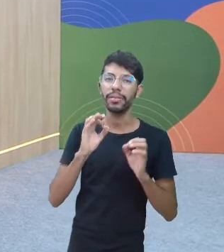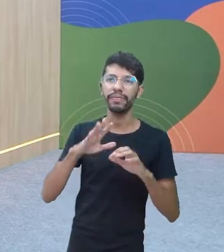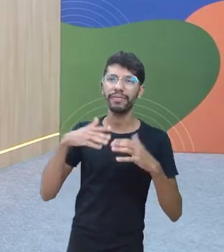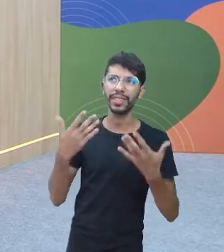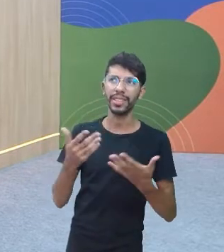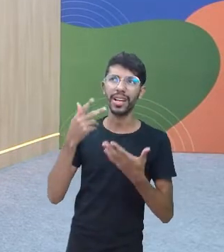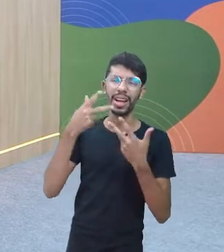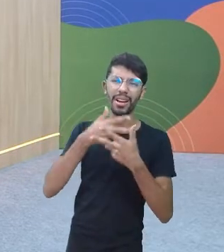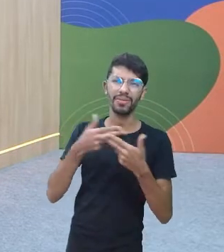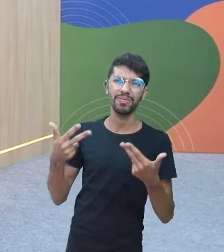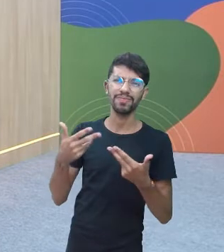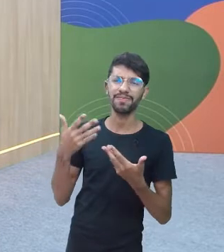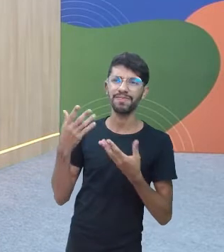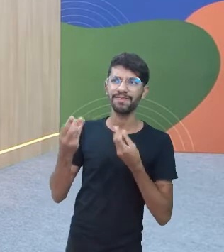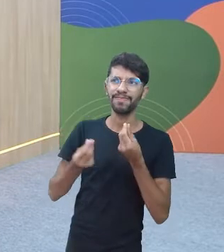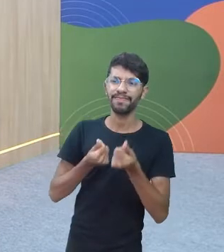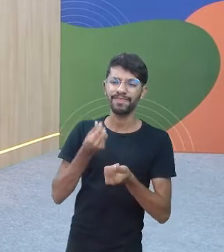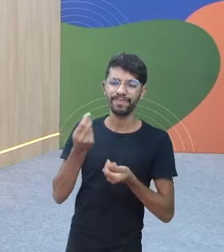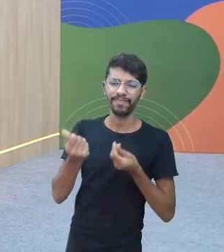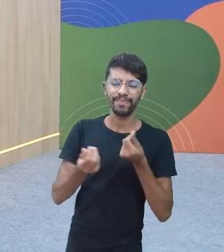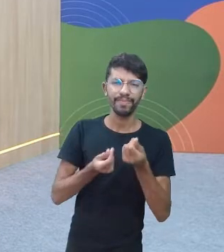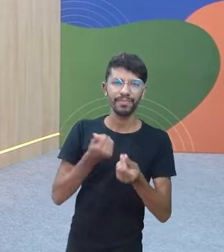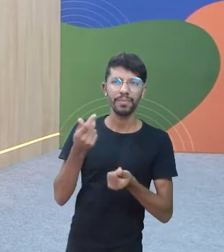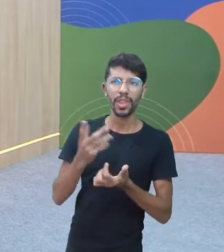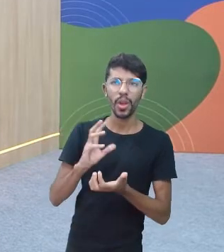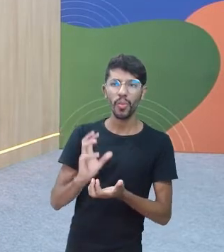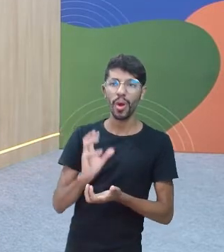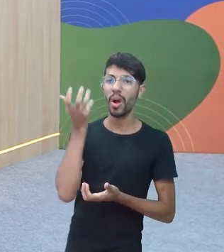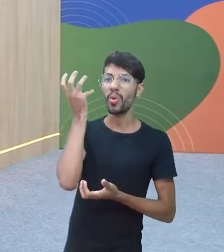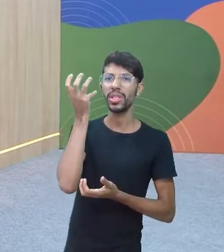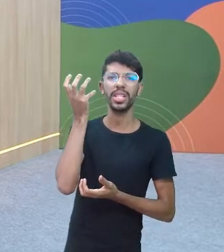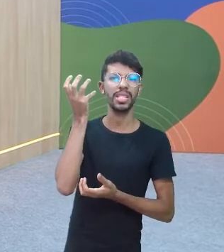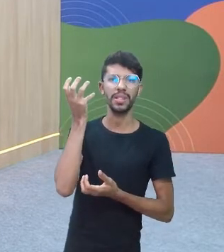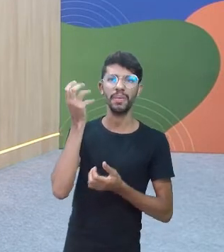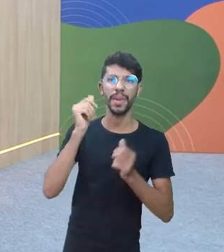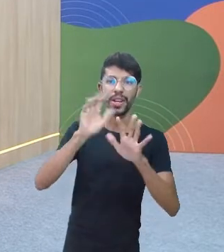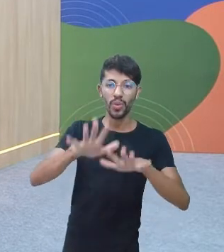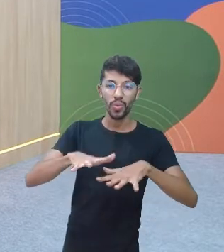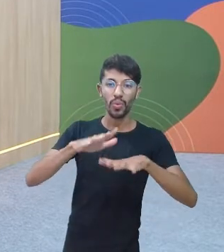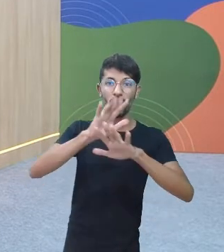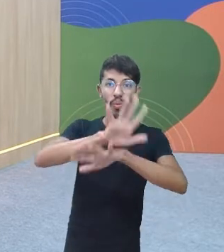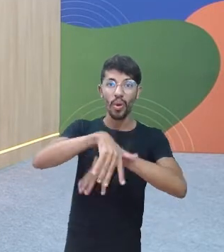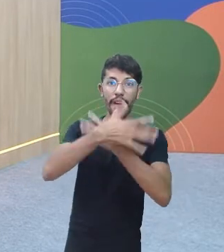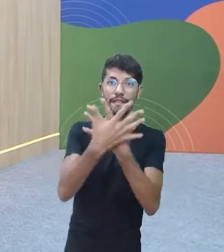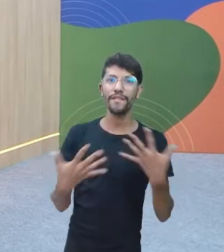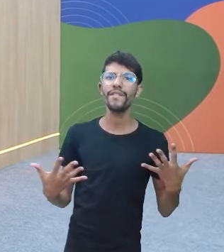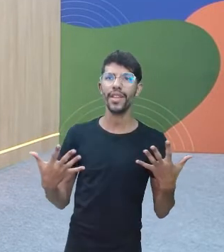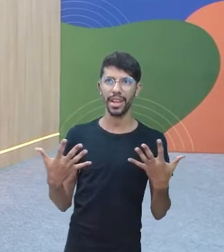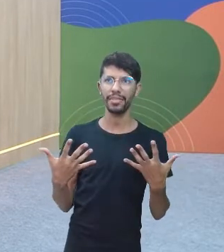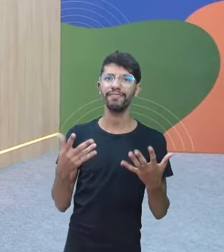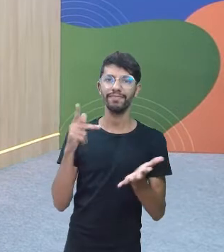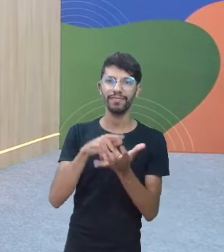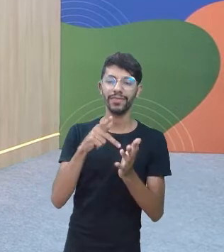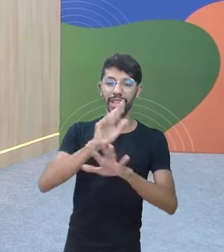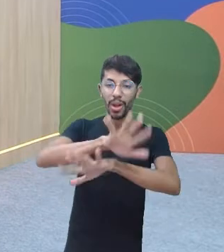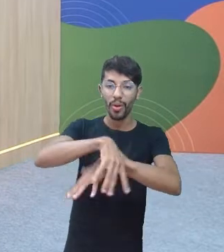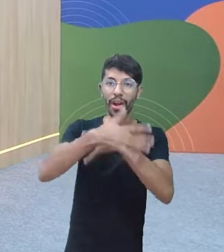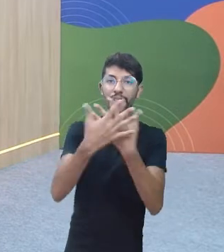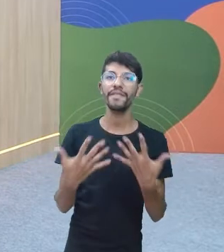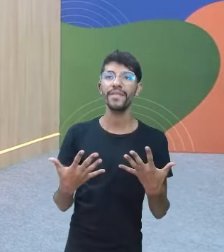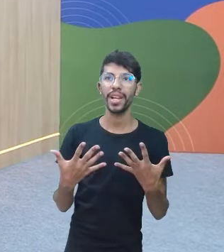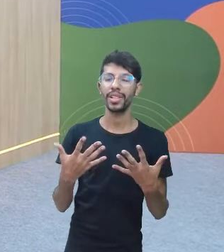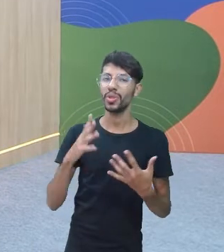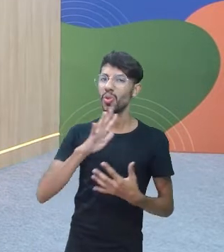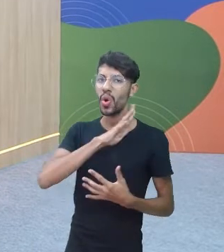episódio, ou um fenômeno, uma cerimônia, um espetáculo, um espetáculo entre aspas,